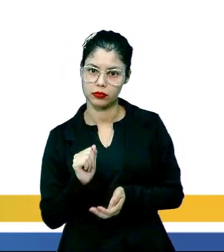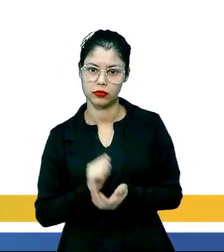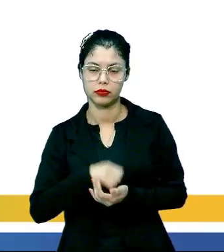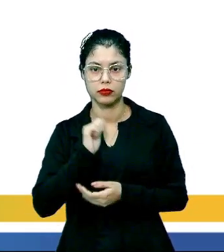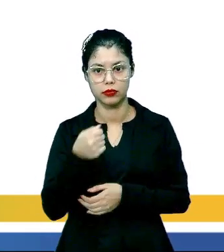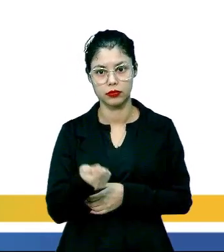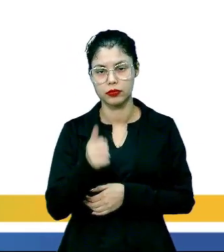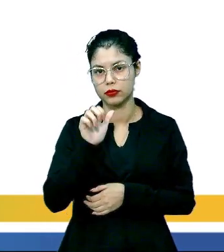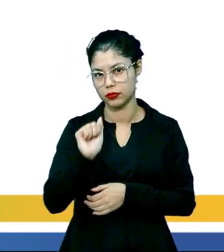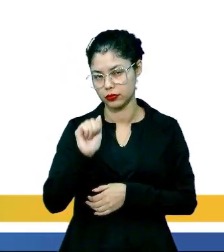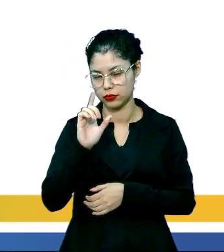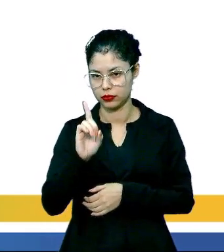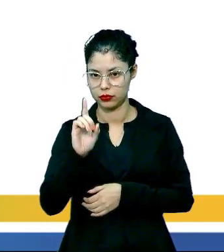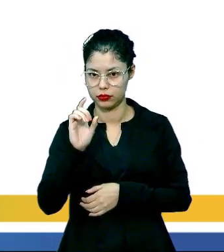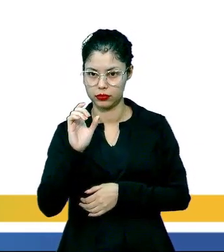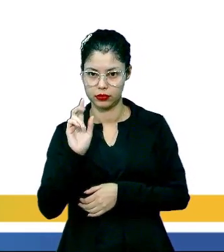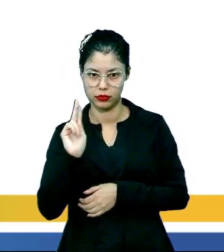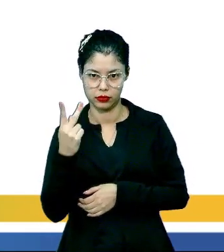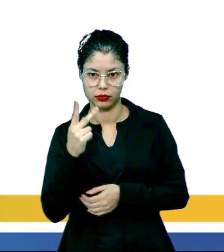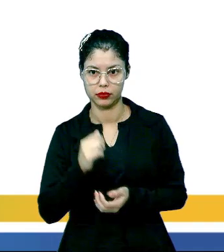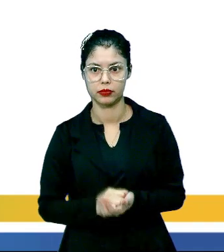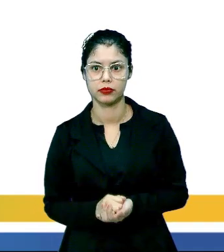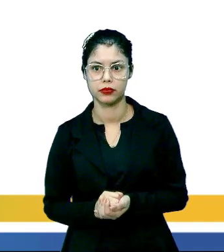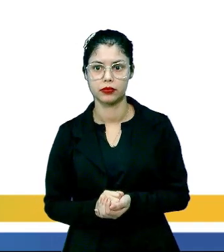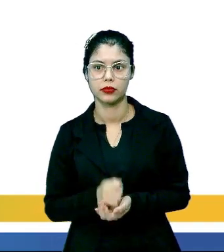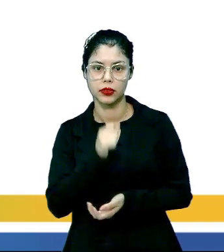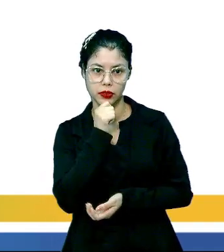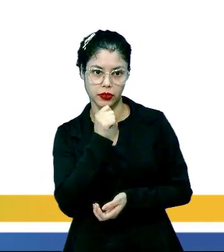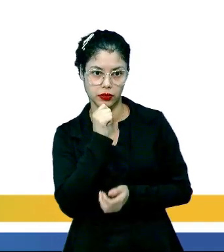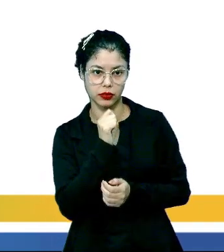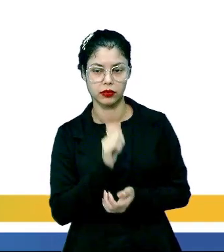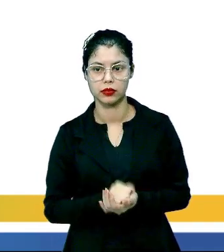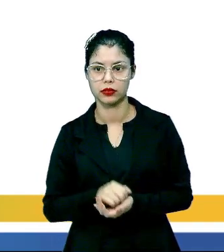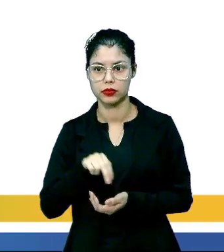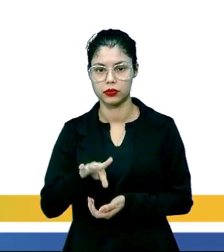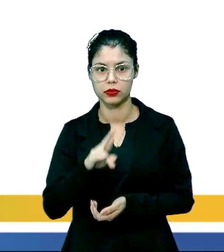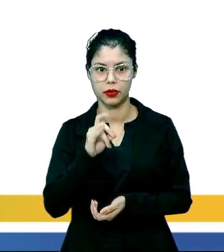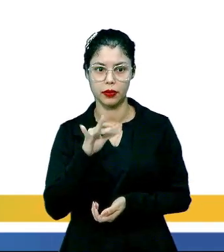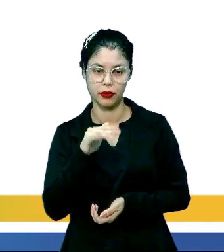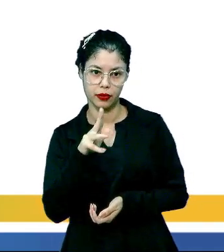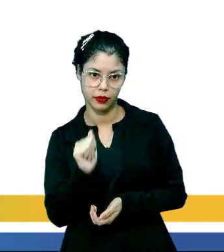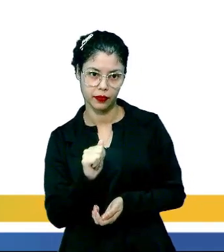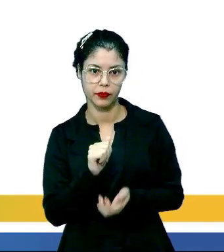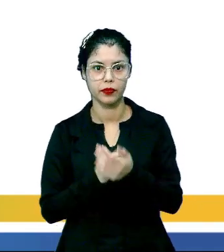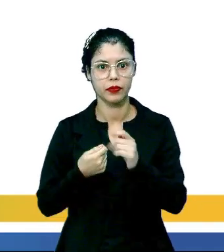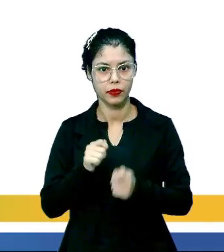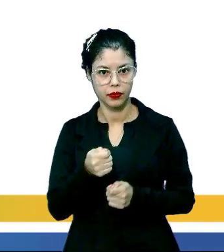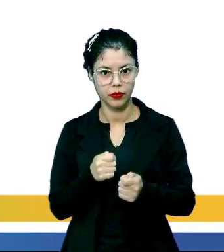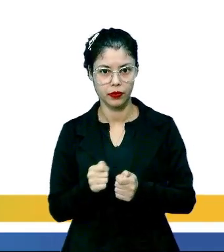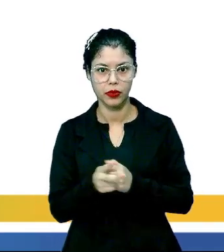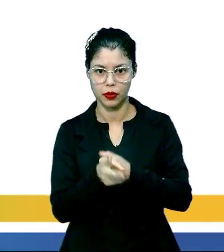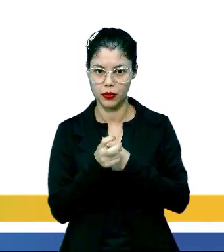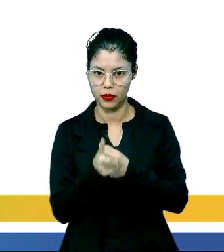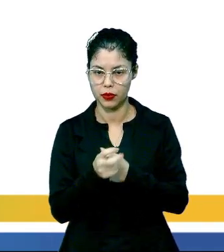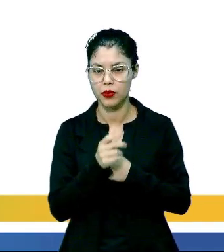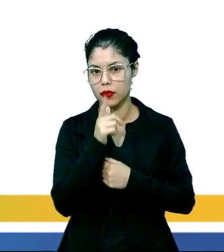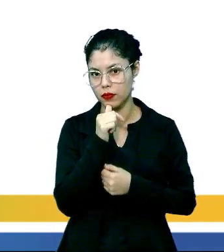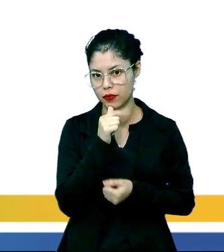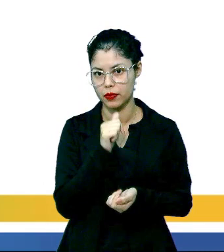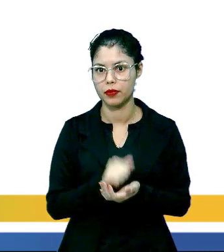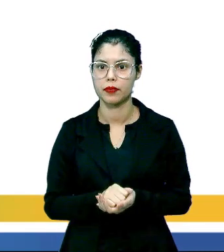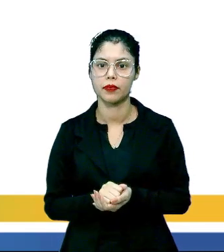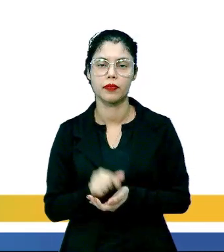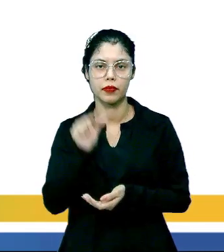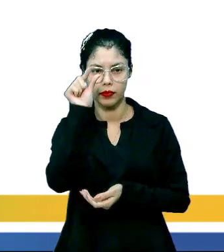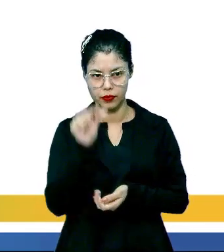antidiurético, na sigla em inglês ADH, secretado pelo neurohipófise para controlar a absorção